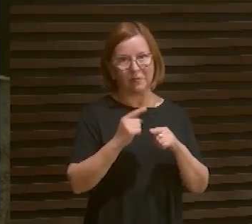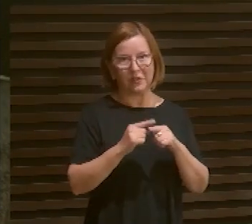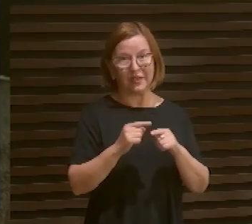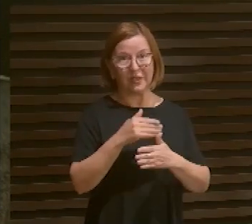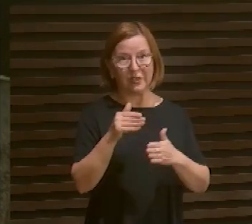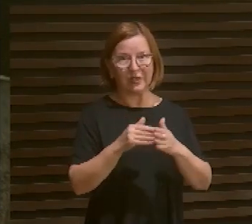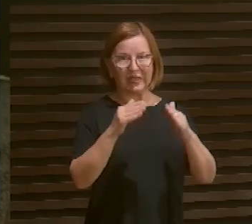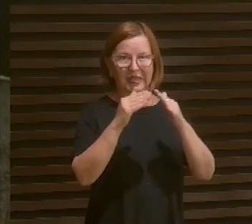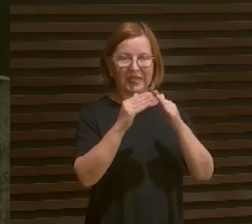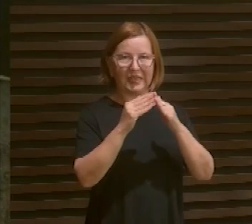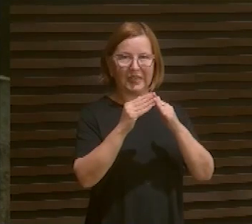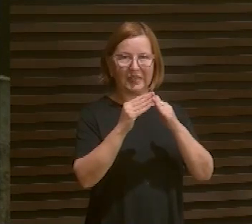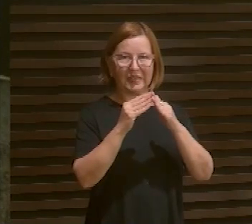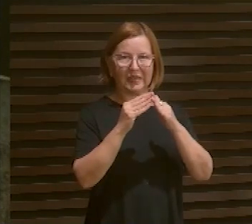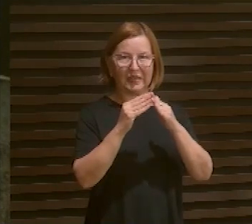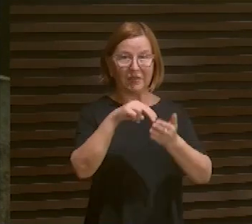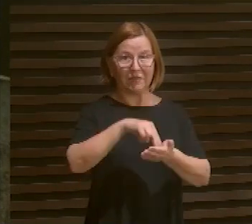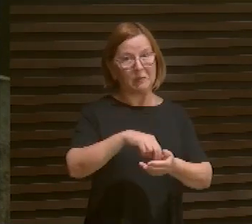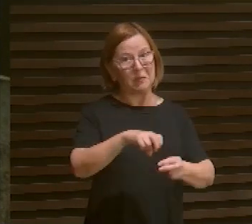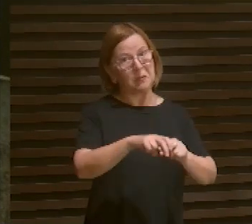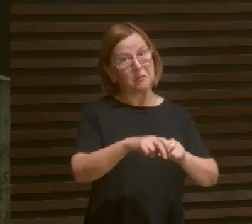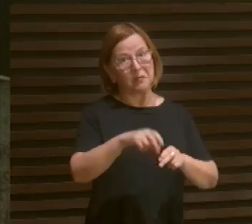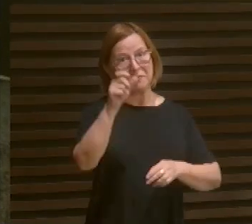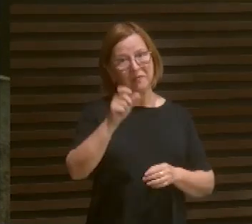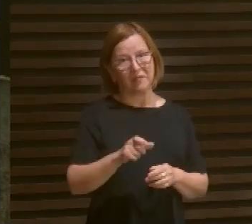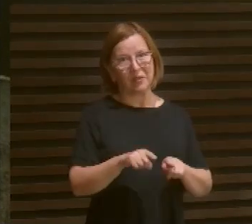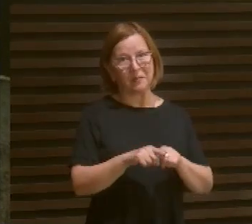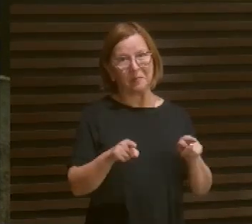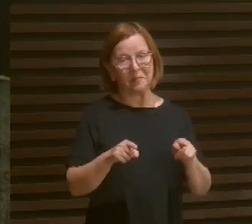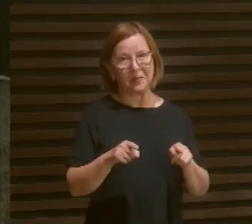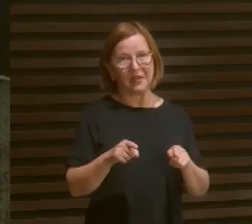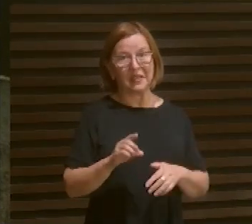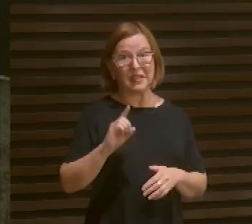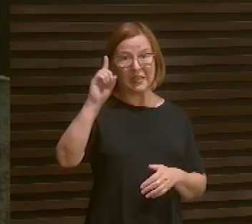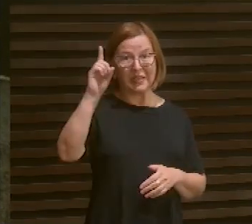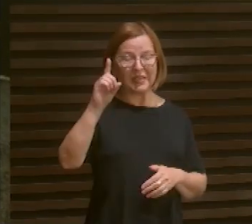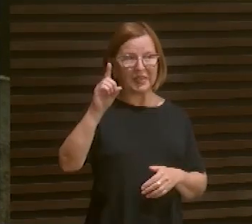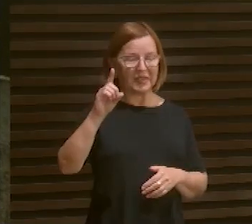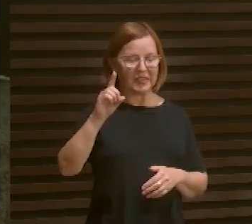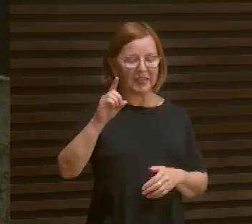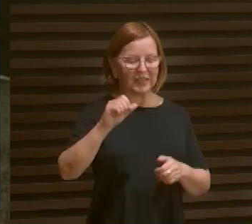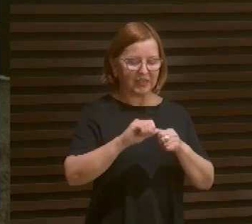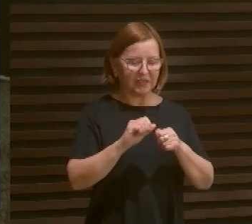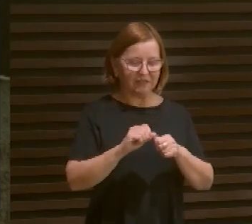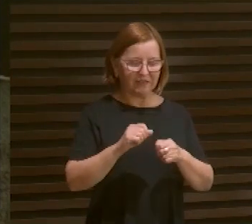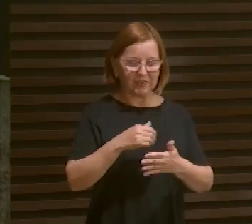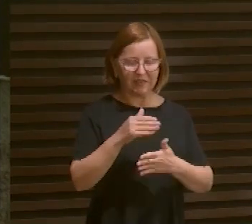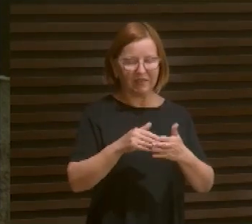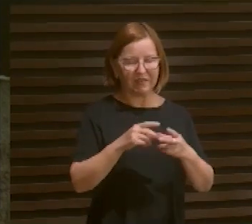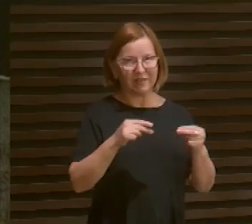é estabelecida por alguém, mas aquele que estabeleceu todas as coisas é